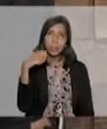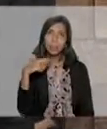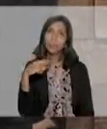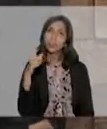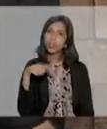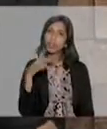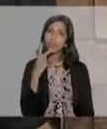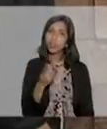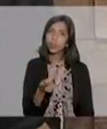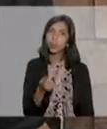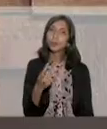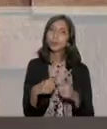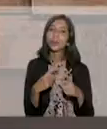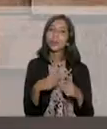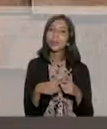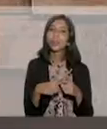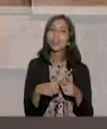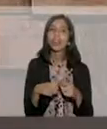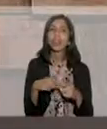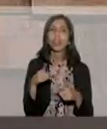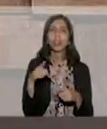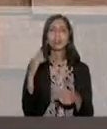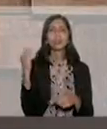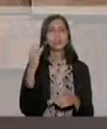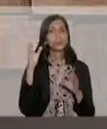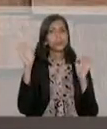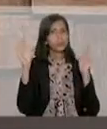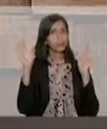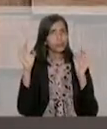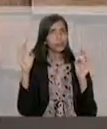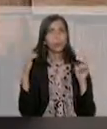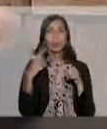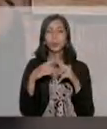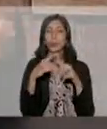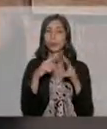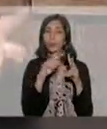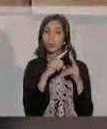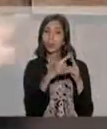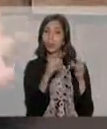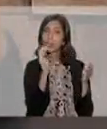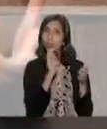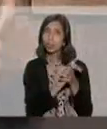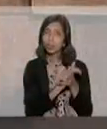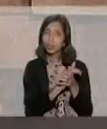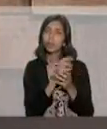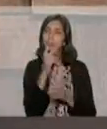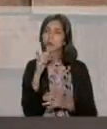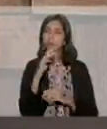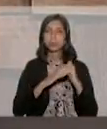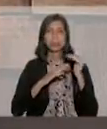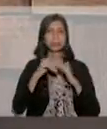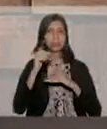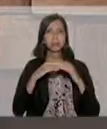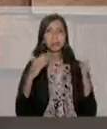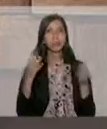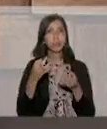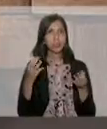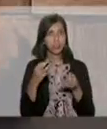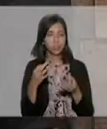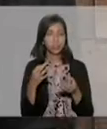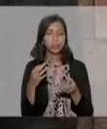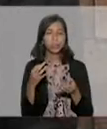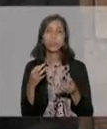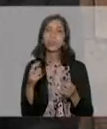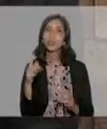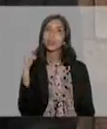questão realmente, como você está falando. Era um casal especial, né? Janete e Dias, né? Porque os dois eram grandes, cada um em sua... Verdade. Cada um no seu Mas